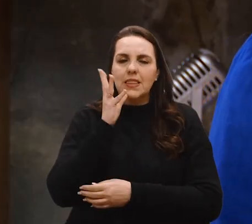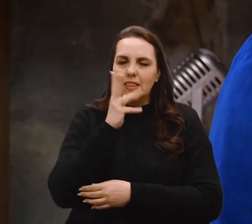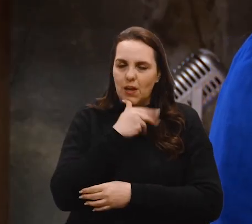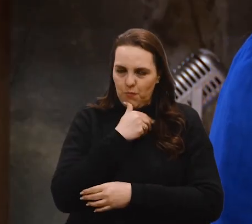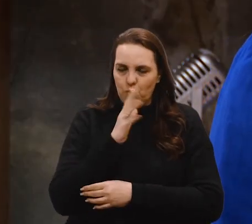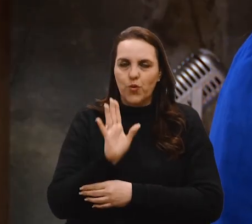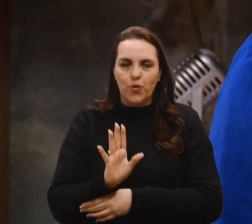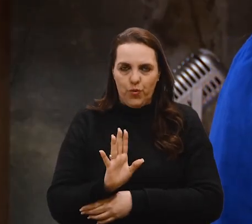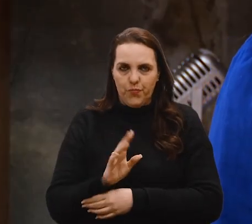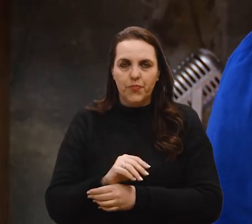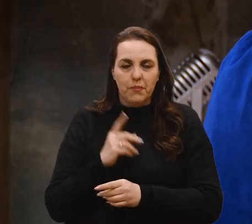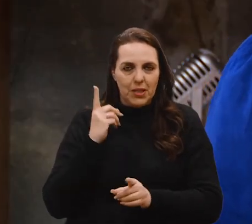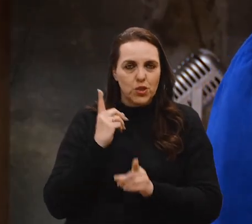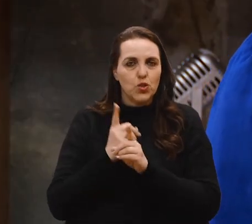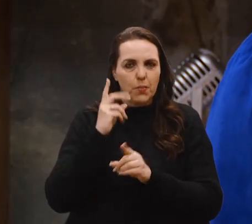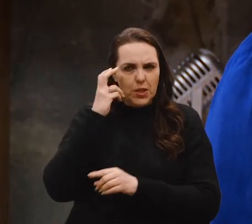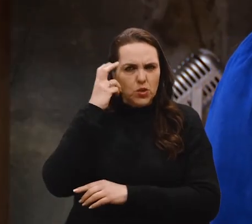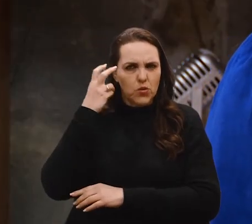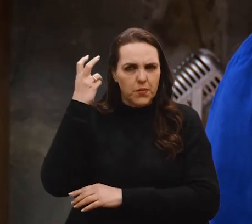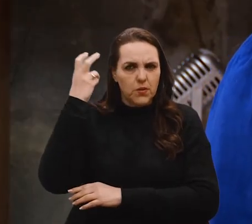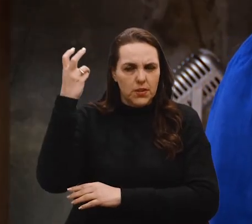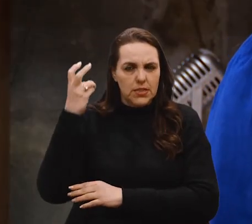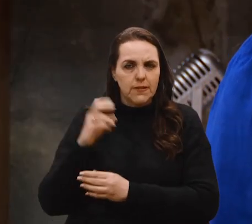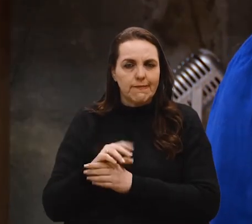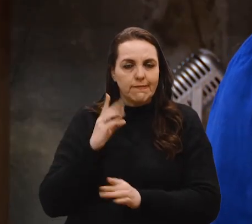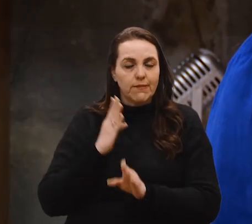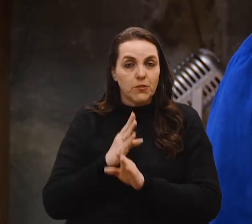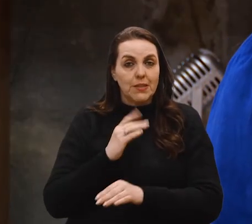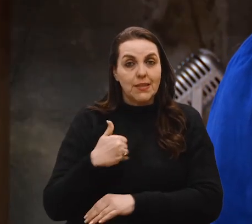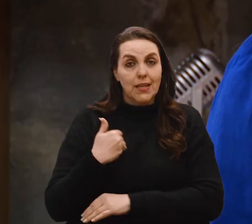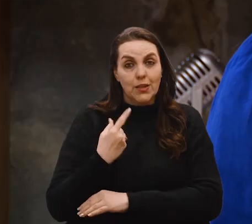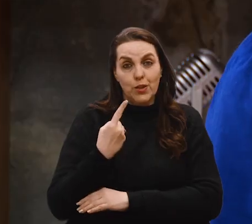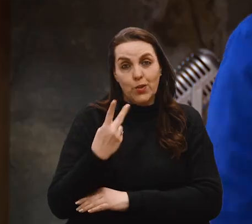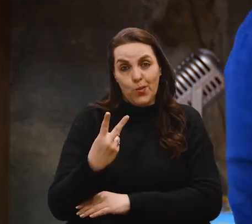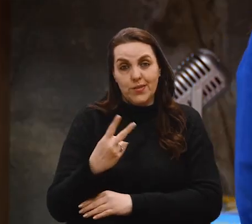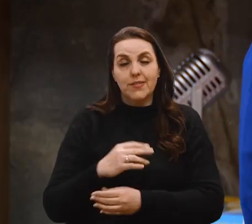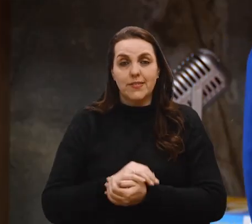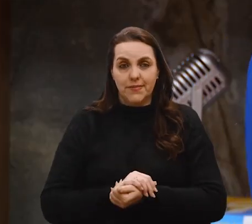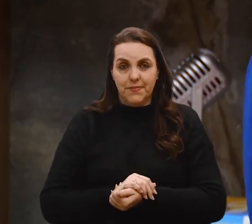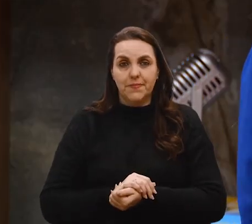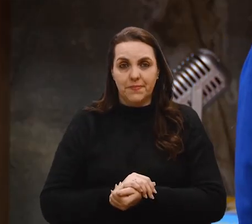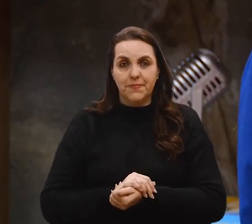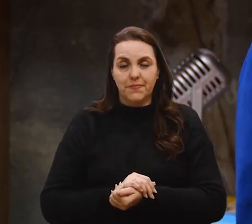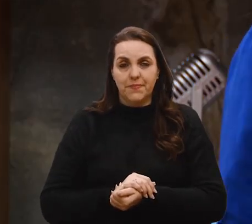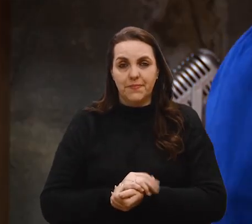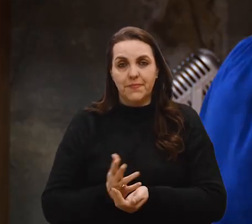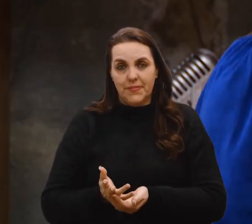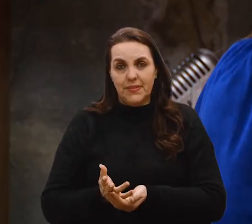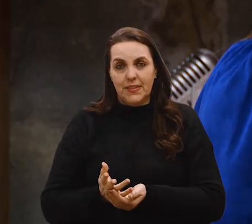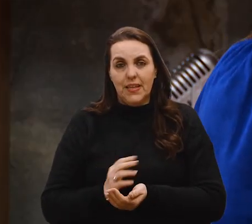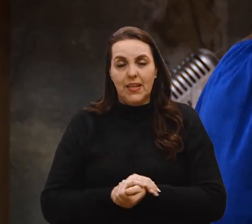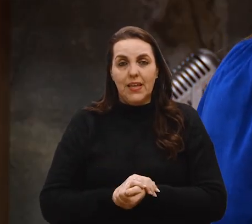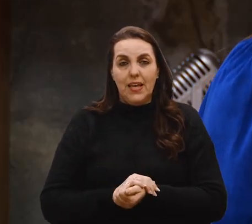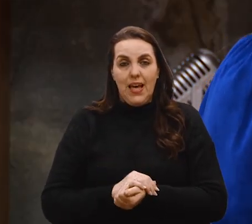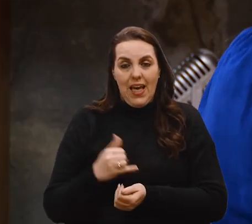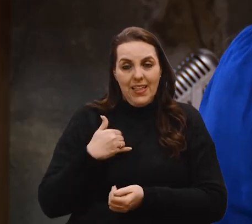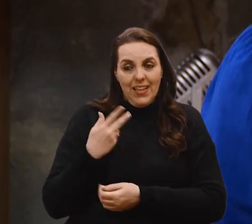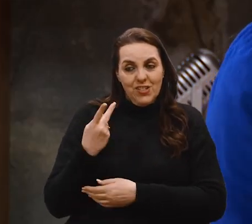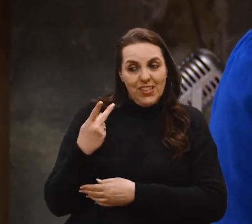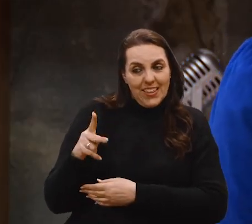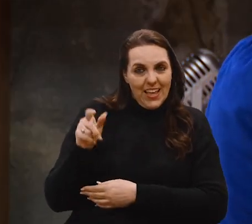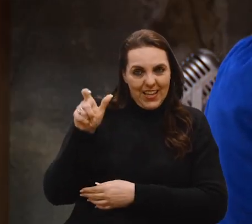eu era superdotada. Eu descobri com 12 que eu era superdotada. Então, eu descobri com a idade que o Pedro tem hoje, eu descobri que eu era